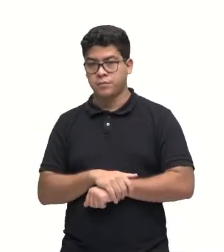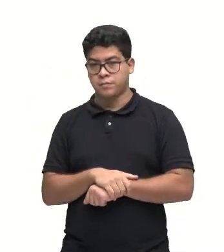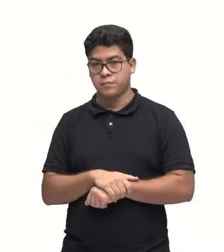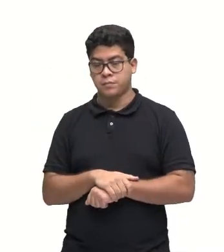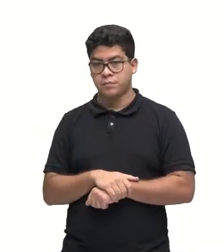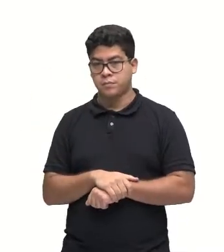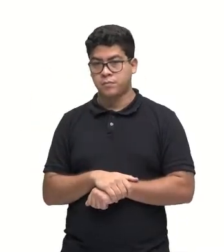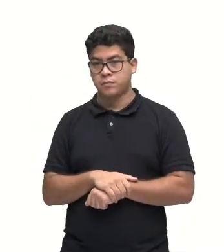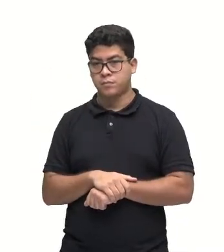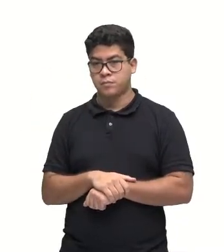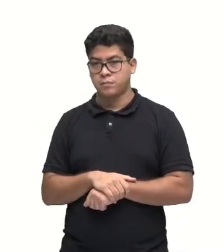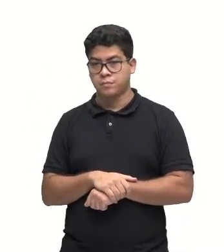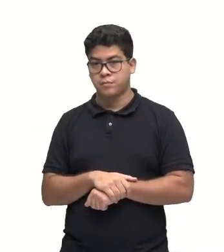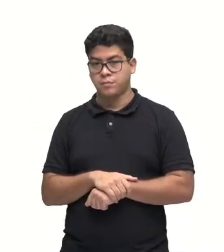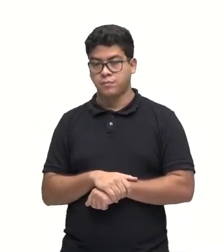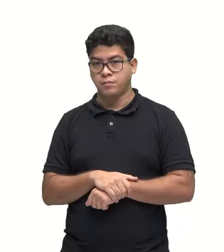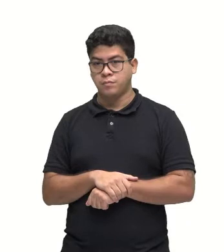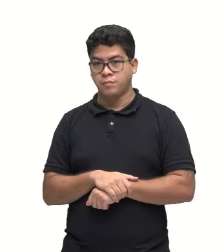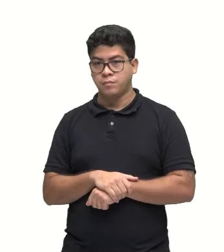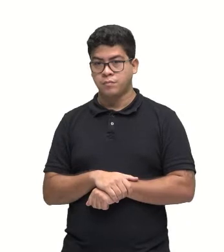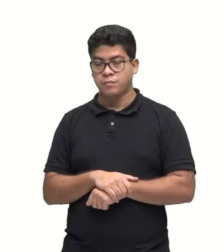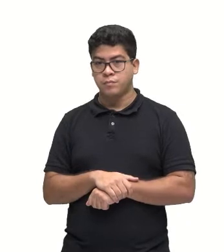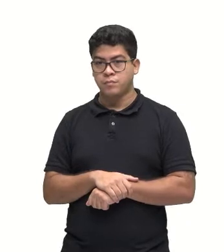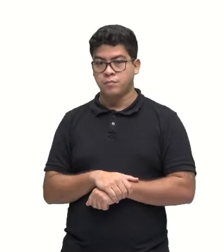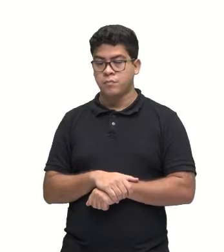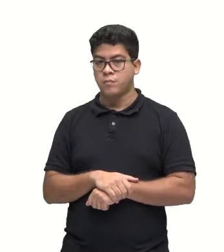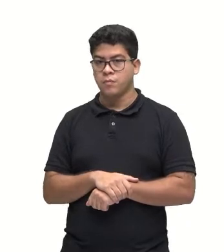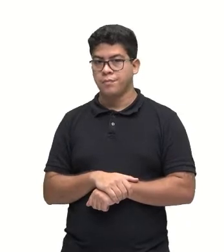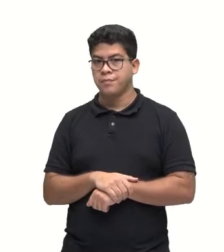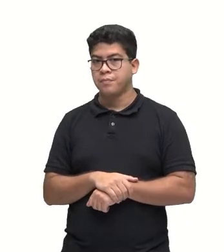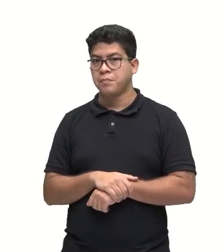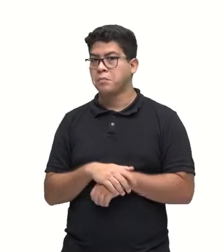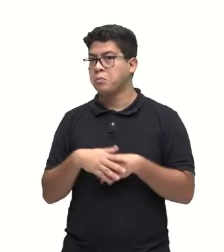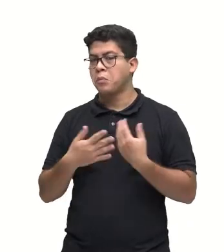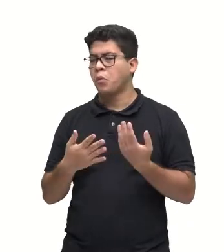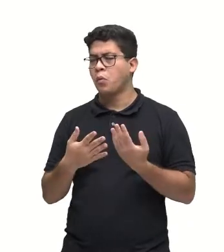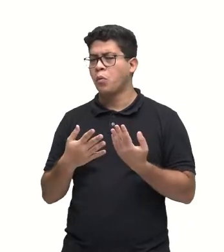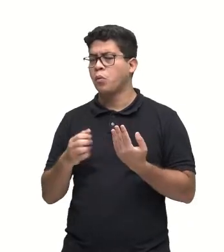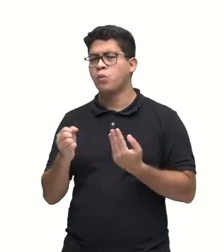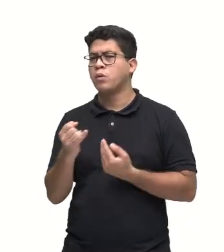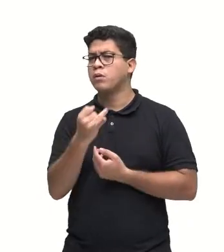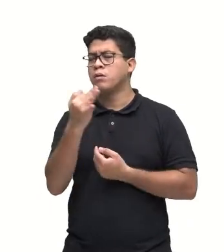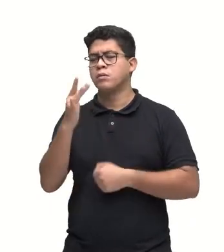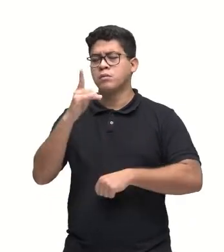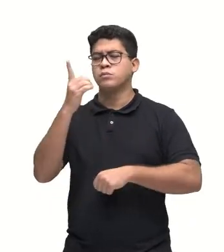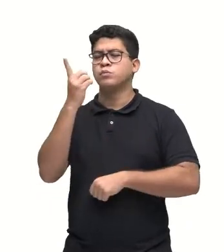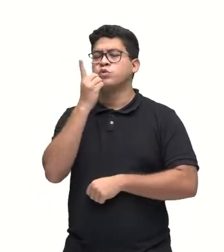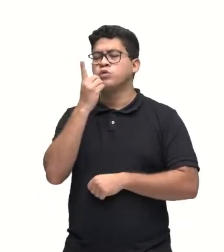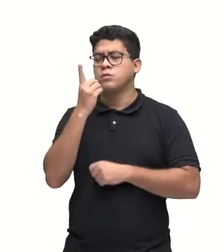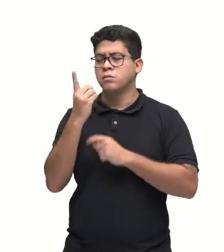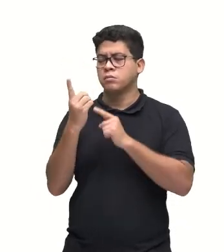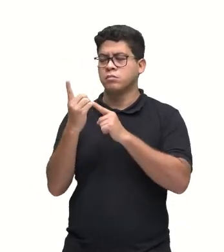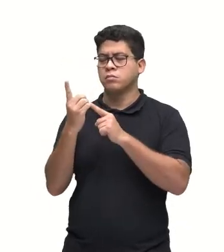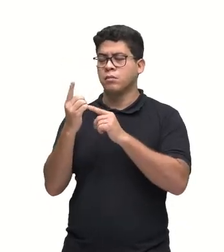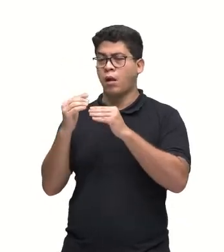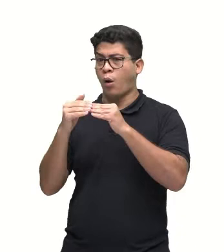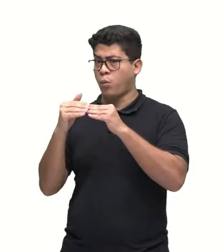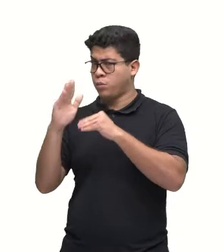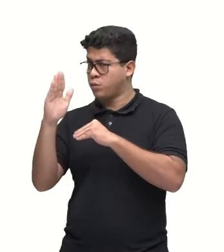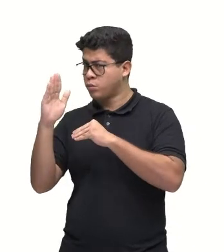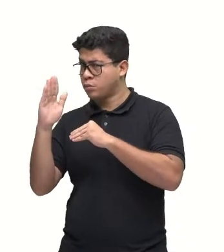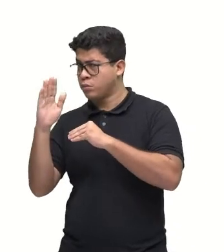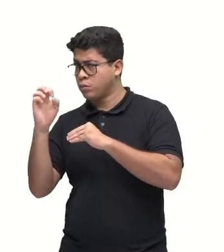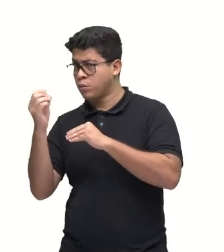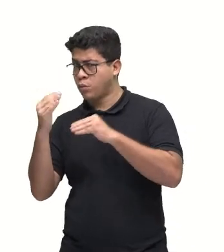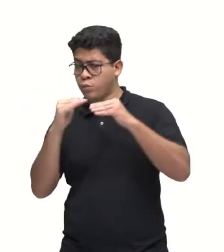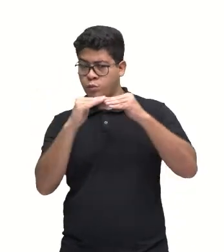essas duas situações aqui, ó. O que está acontecendo com a quantidade de dias? Eu vou diminuir.